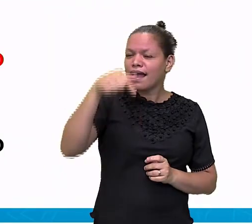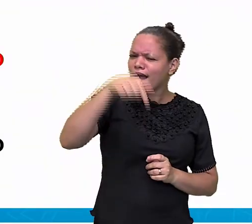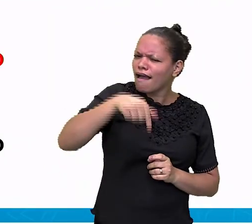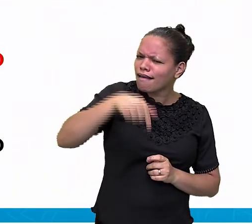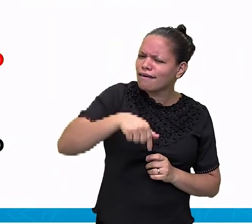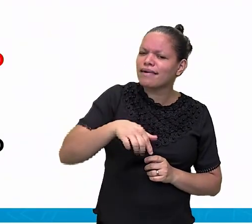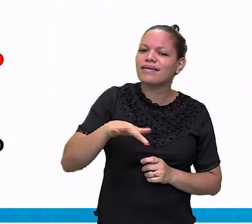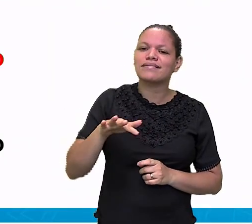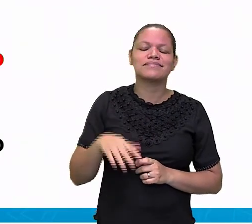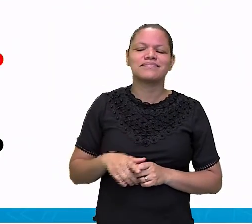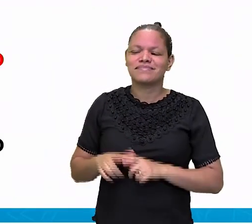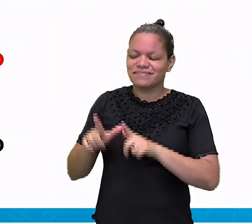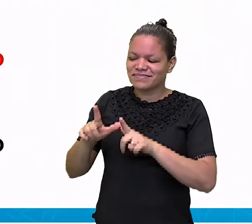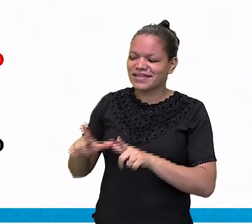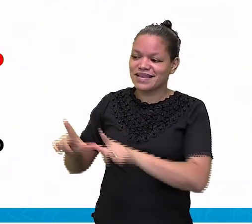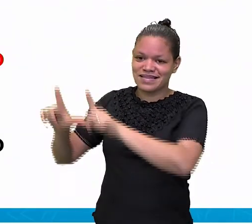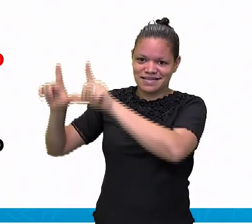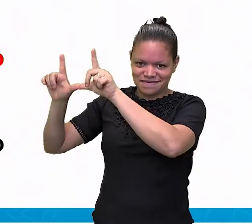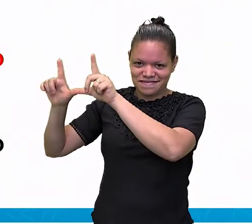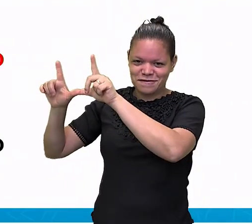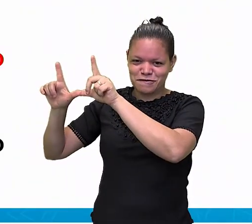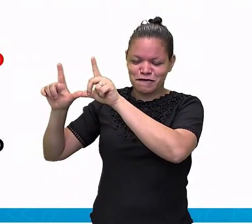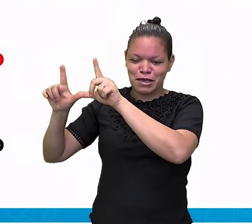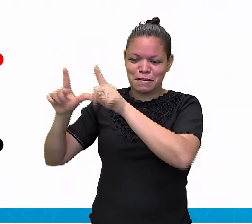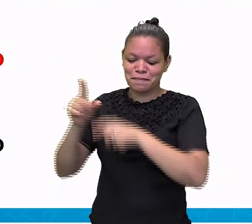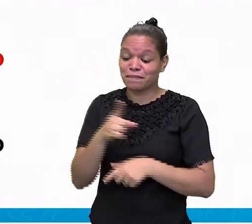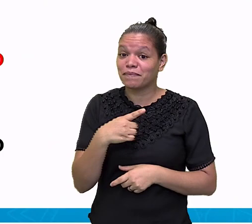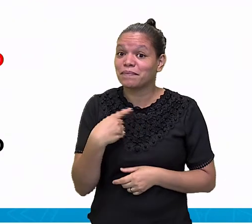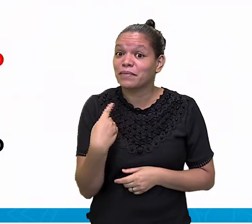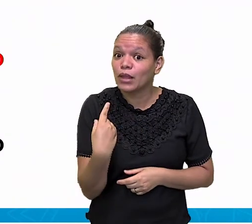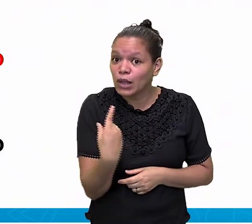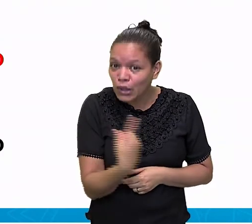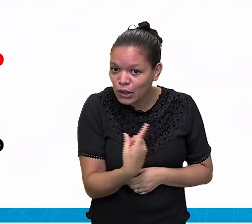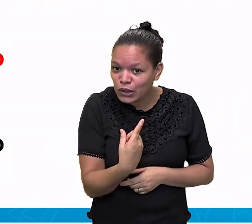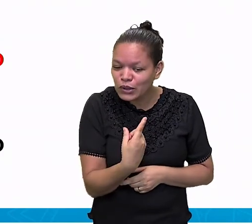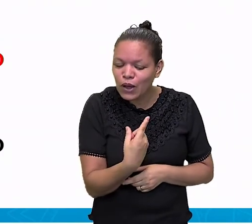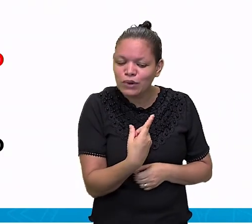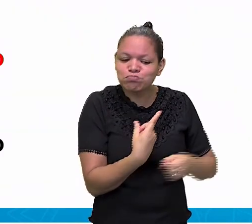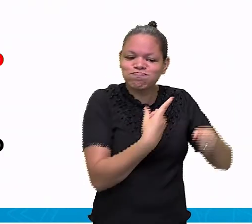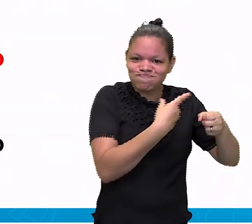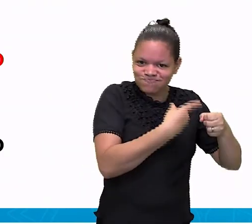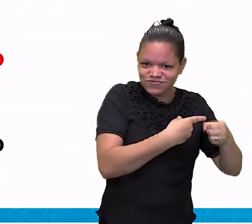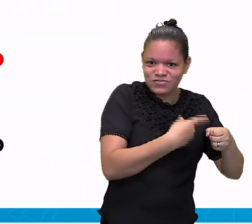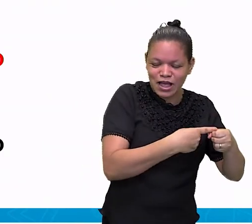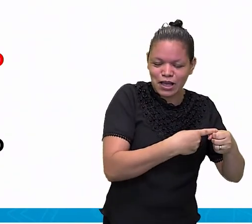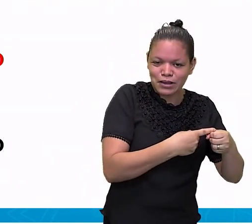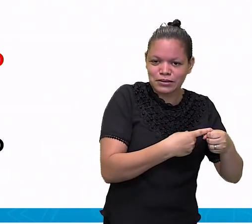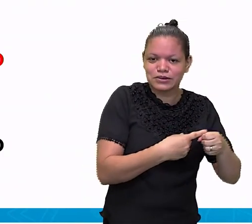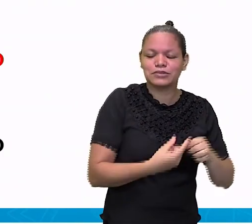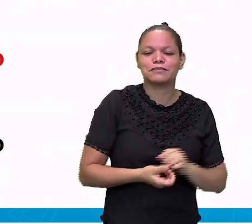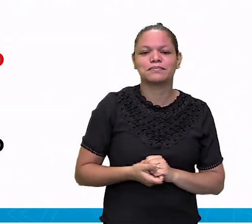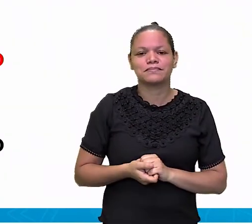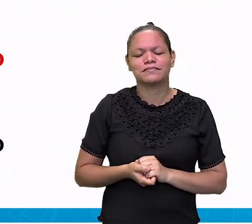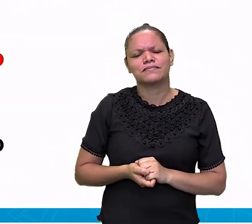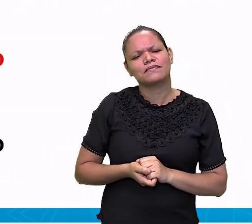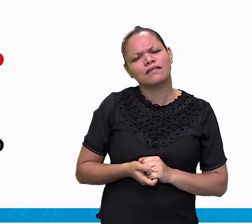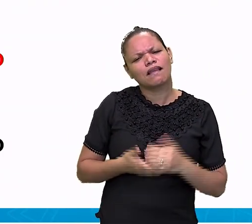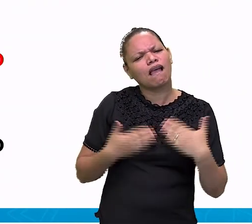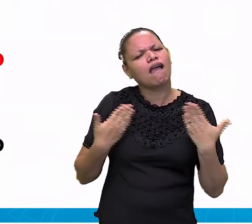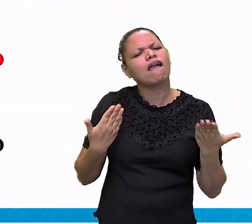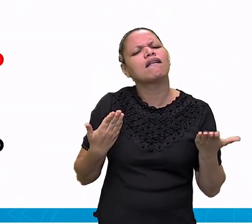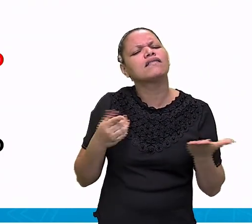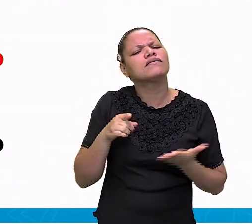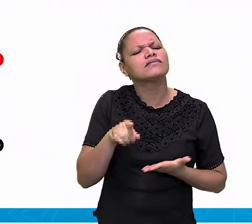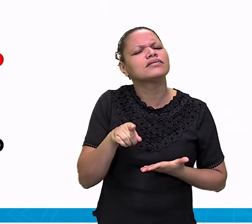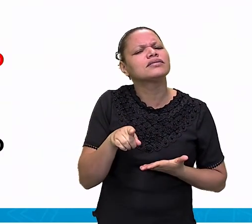urbana, né? Onde tem um consumo maior de veículos, né? A cidade é mais urbanizada. Já você que respondeu da área